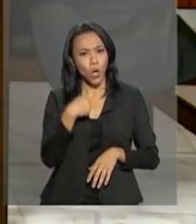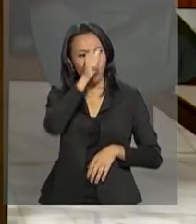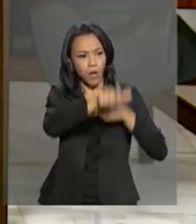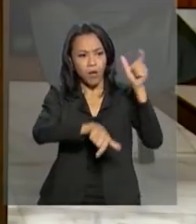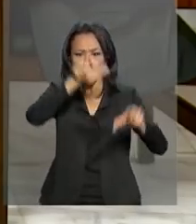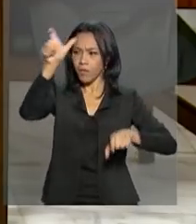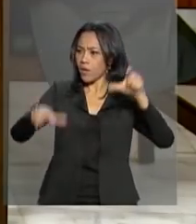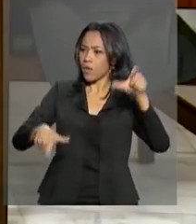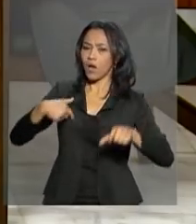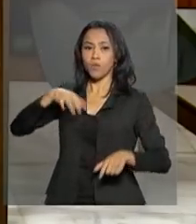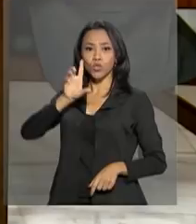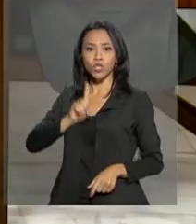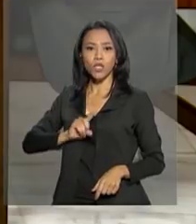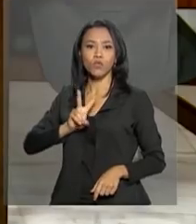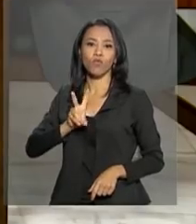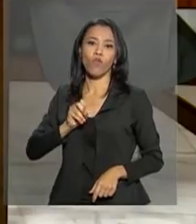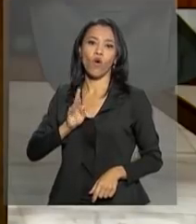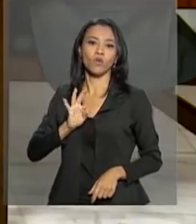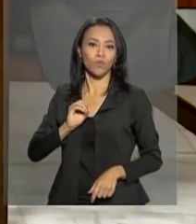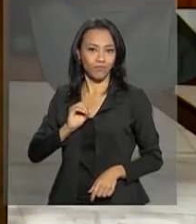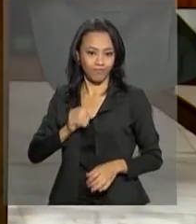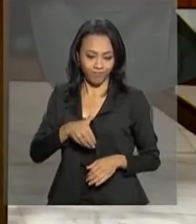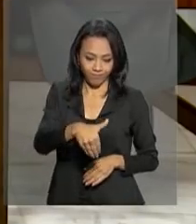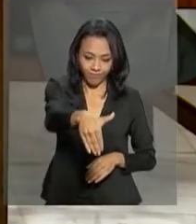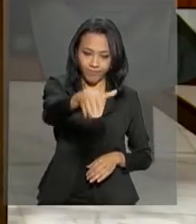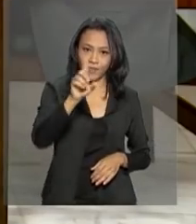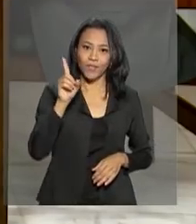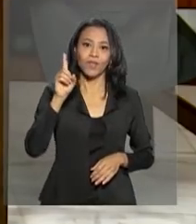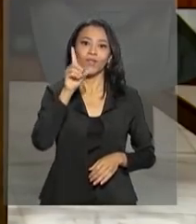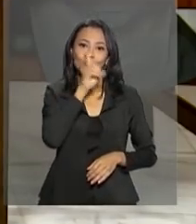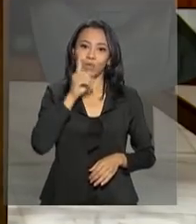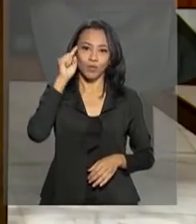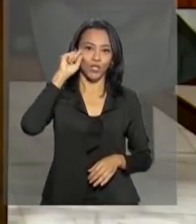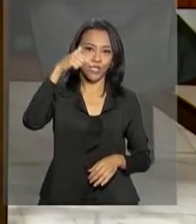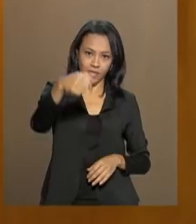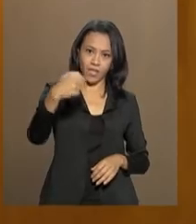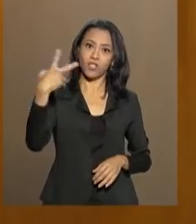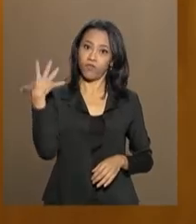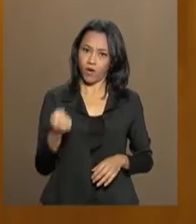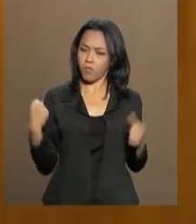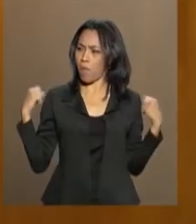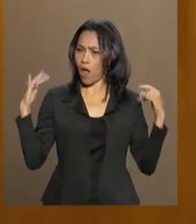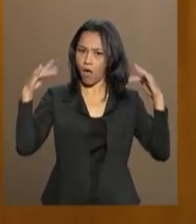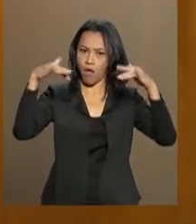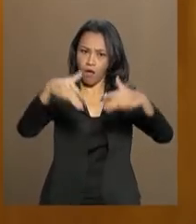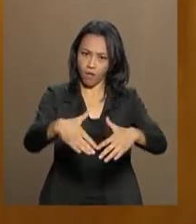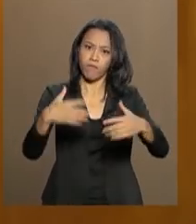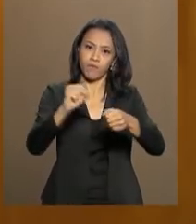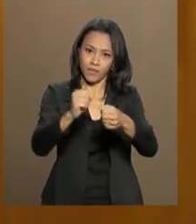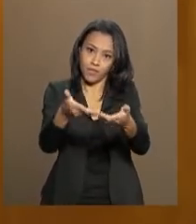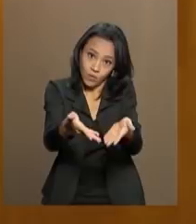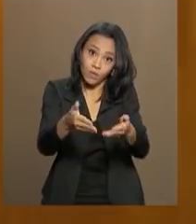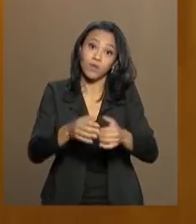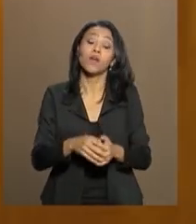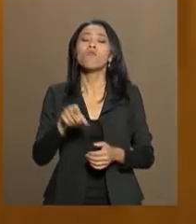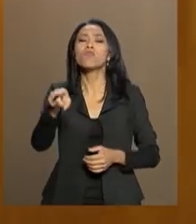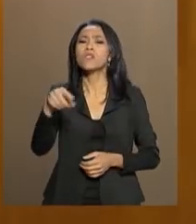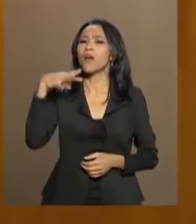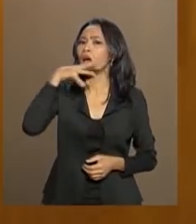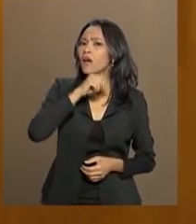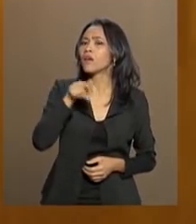o direito ao voto, né? No próximo domingo, dia 7, vamos lá exercer esse direito. O senhor considera que nós temos